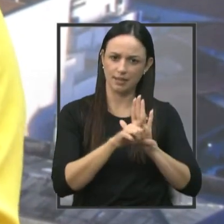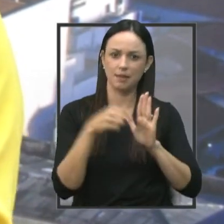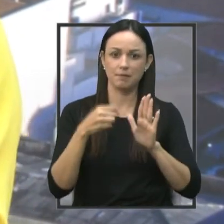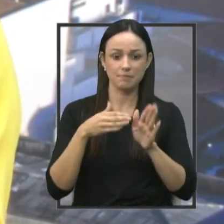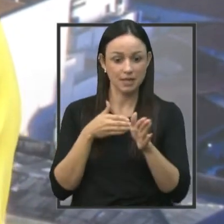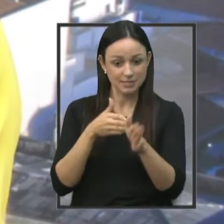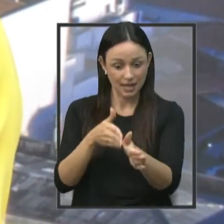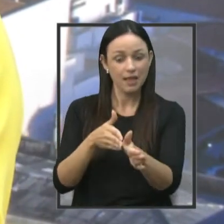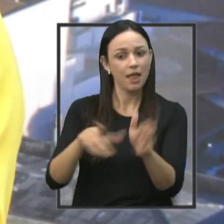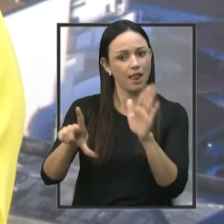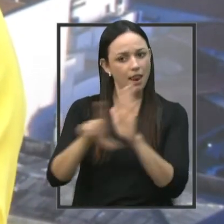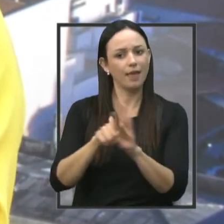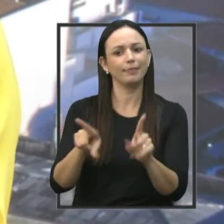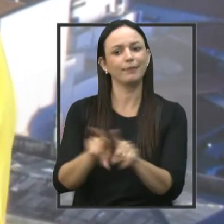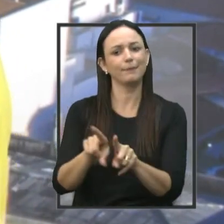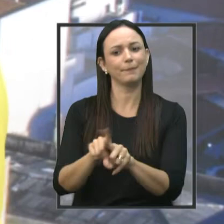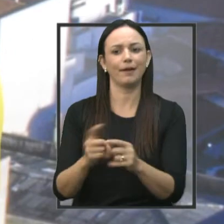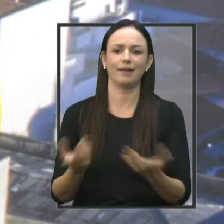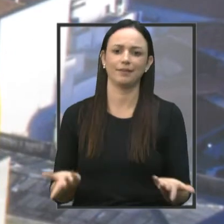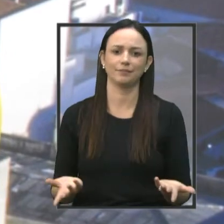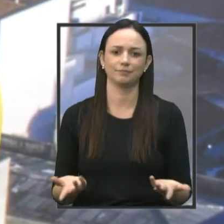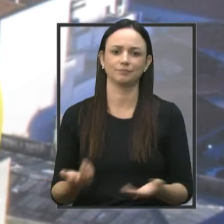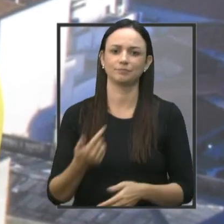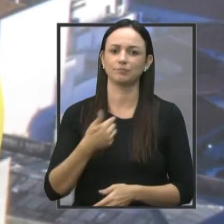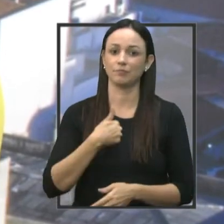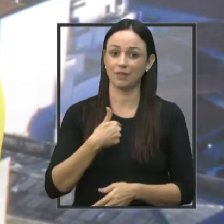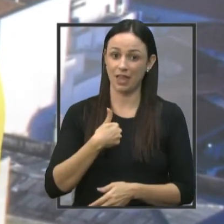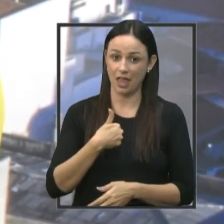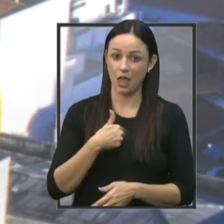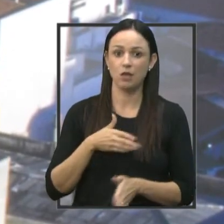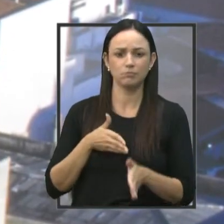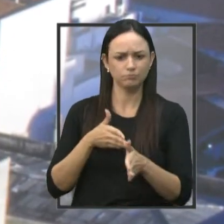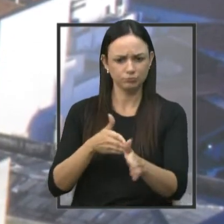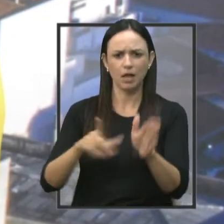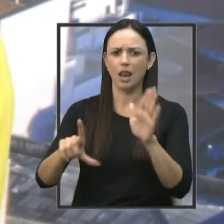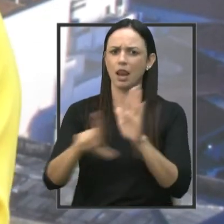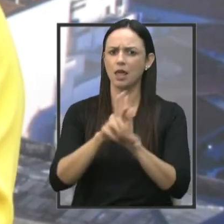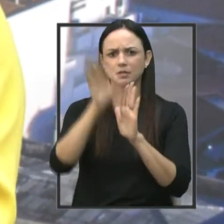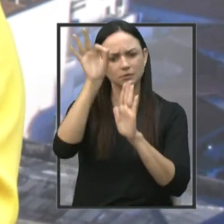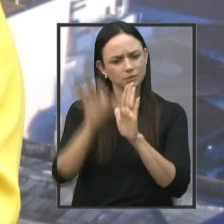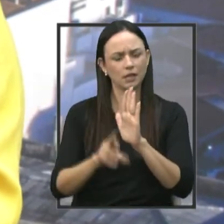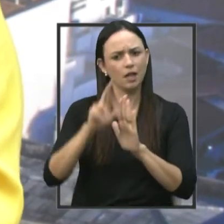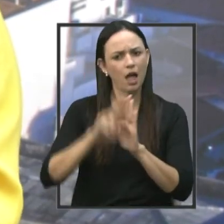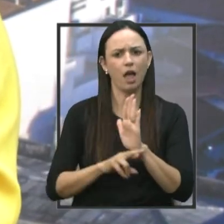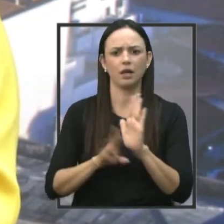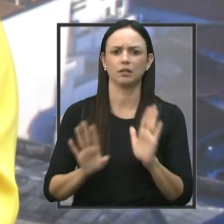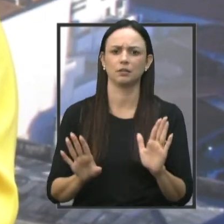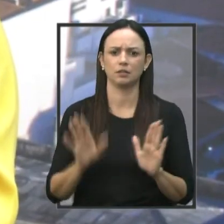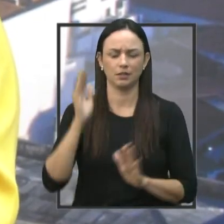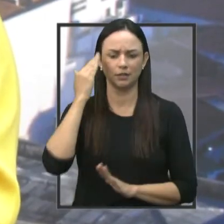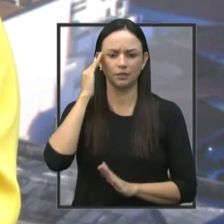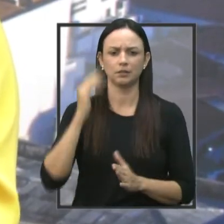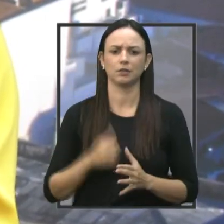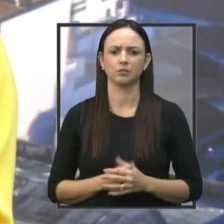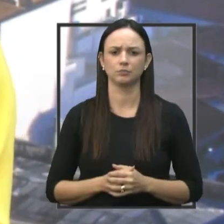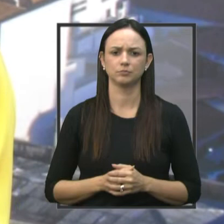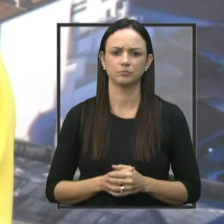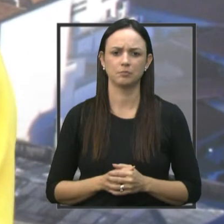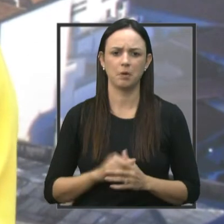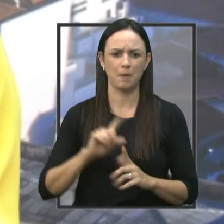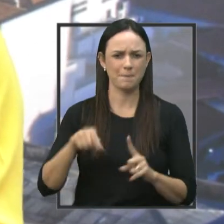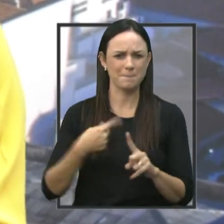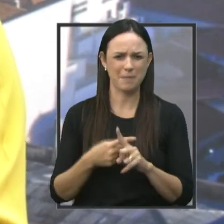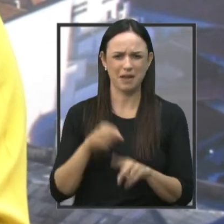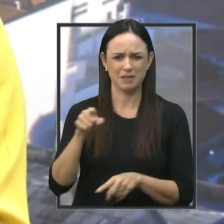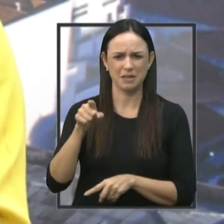leis também. E eu sou um cara que sigo a regra, as leis, entendeu? Por mais que essas